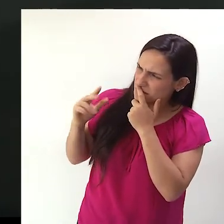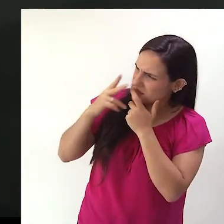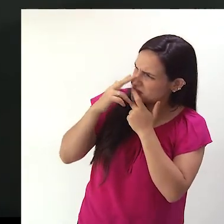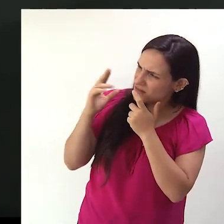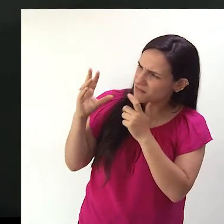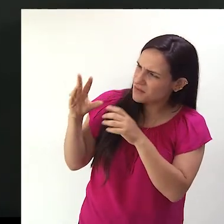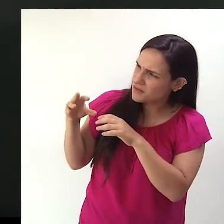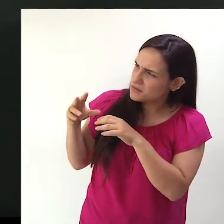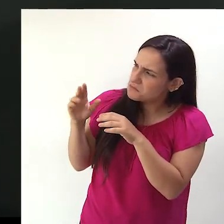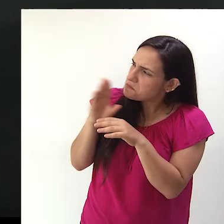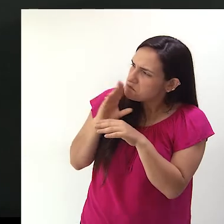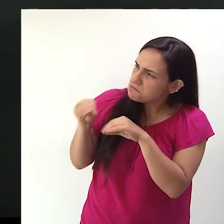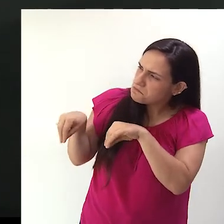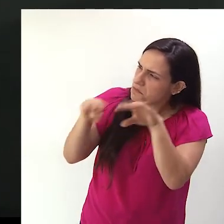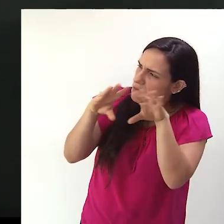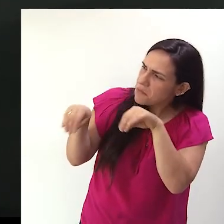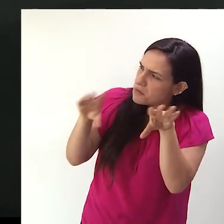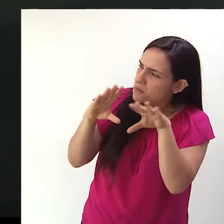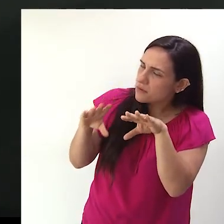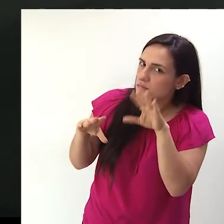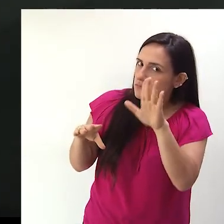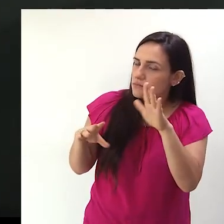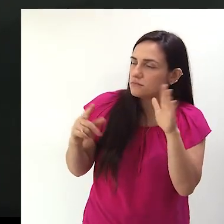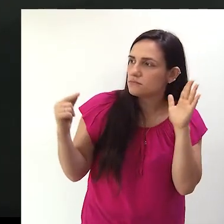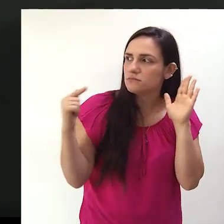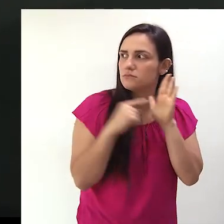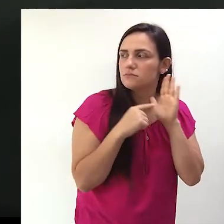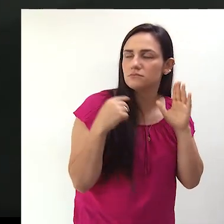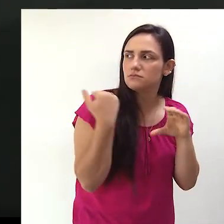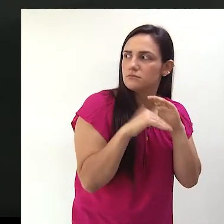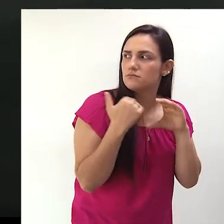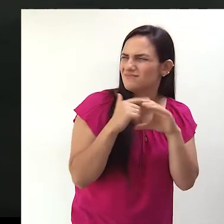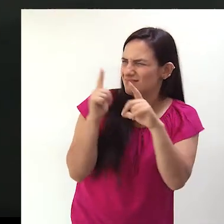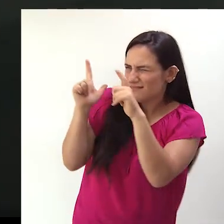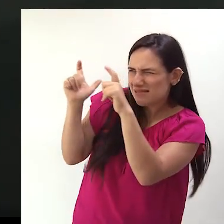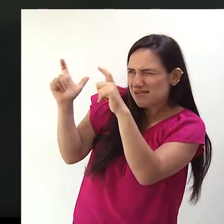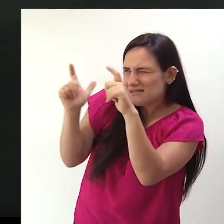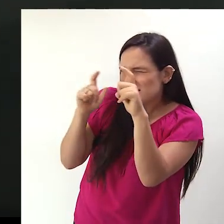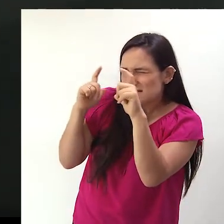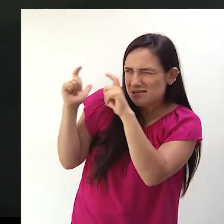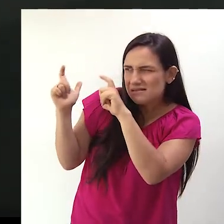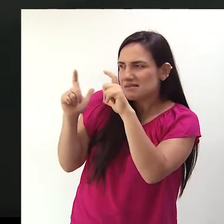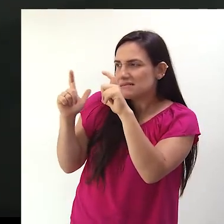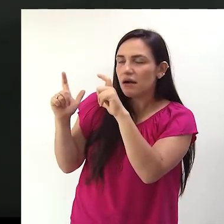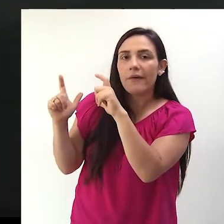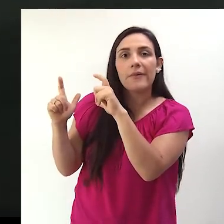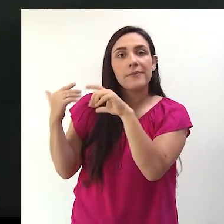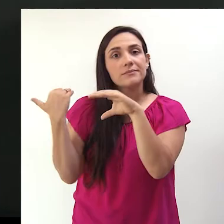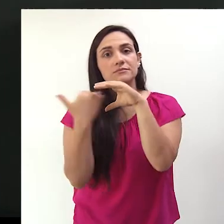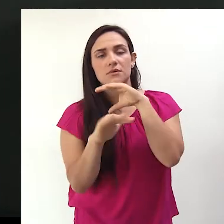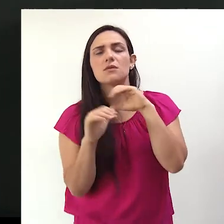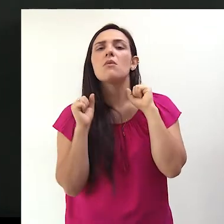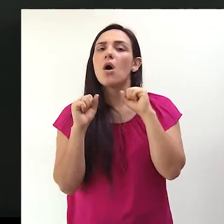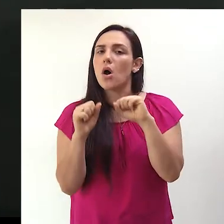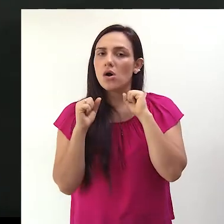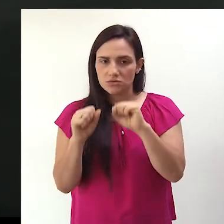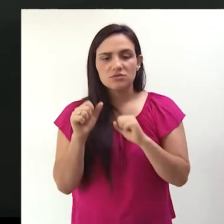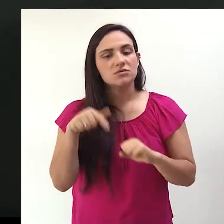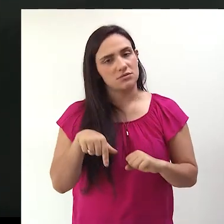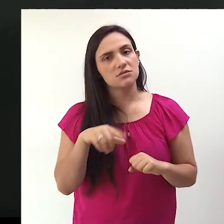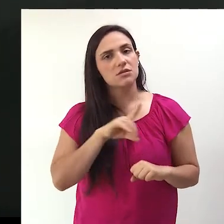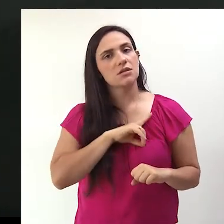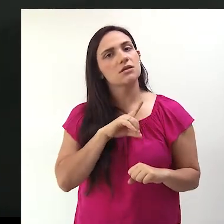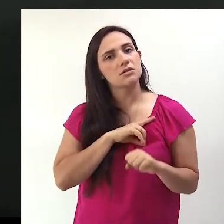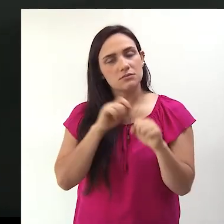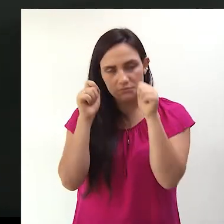discreta, garantindo a sua segurança, mas conseguiu tirar uma foto de alguma situação, manda para a gente vai averiguar, vai